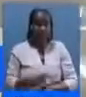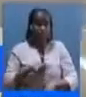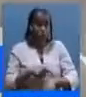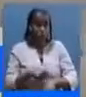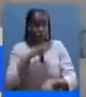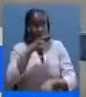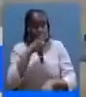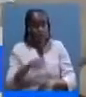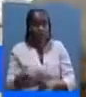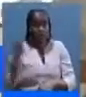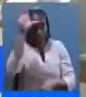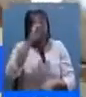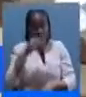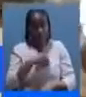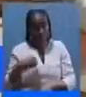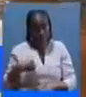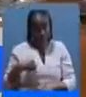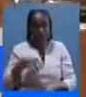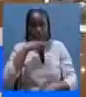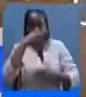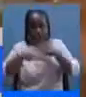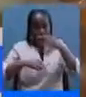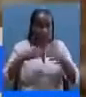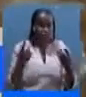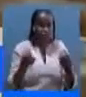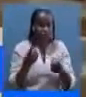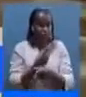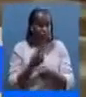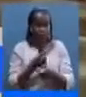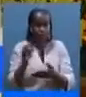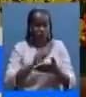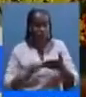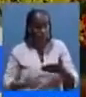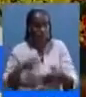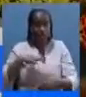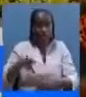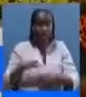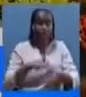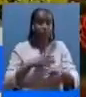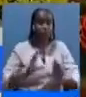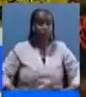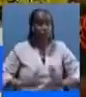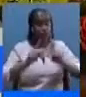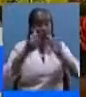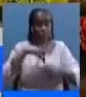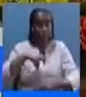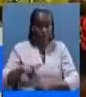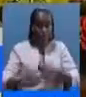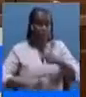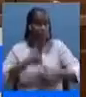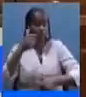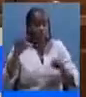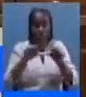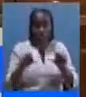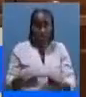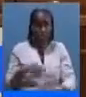Saúde, Arlindo Rosário, para se discutir um conjunto de áreas e protocolos que se quer desenvolver com Portugal para melhorar o